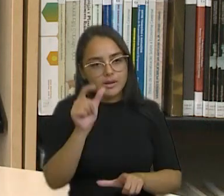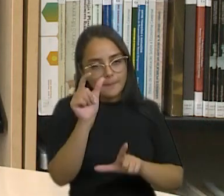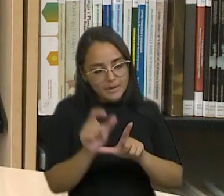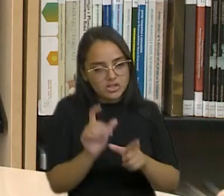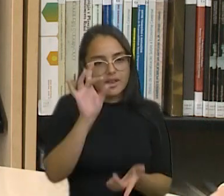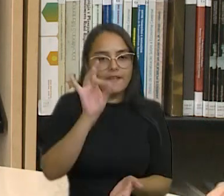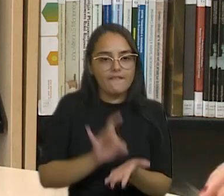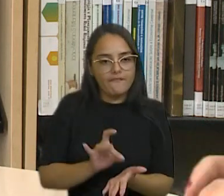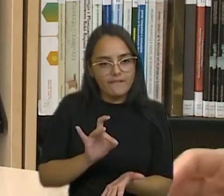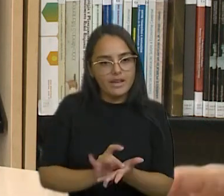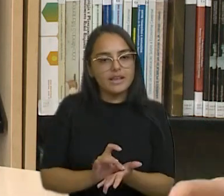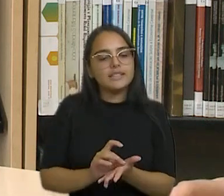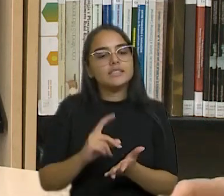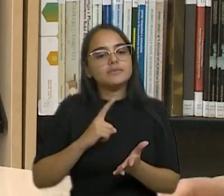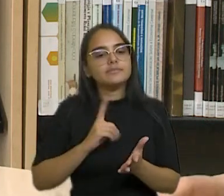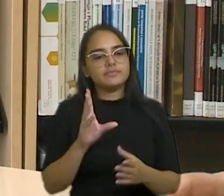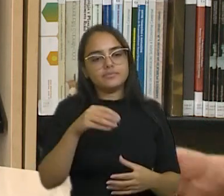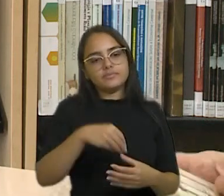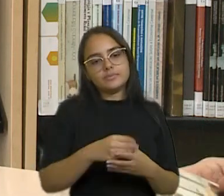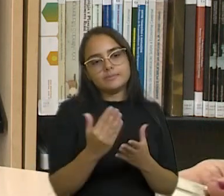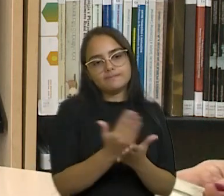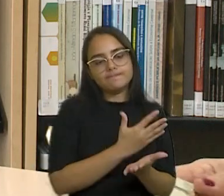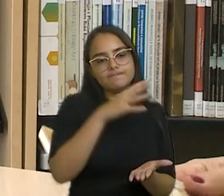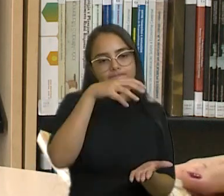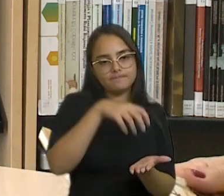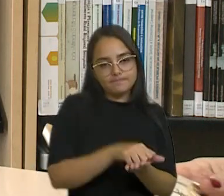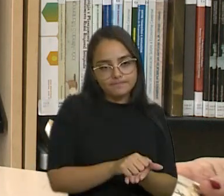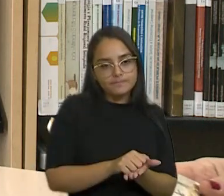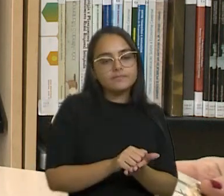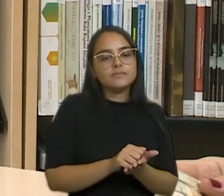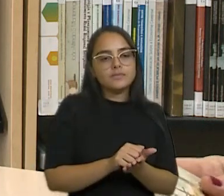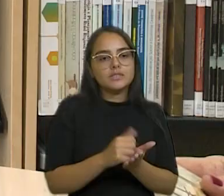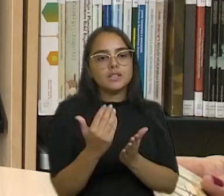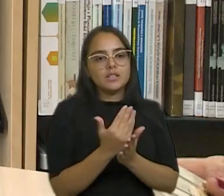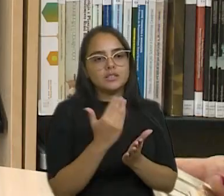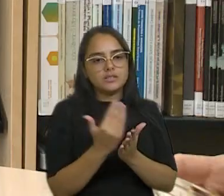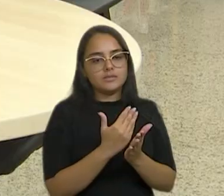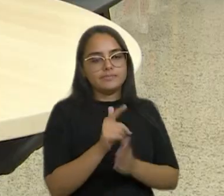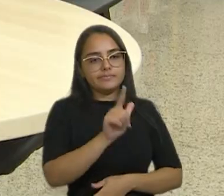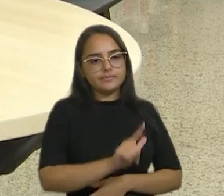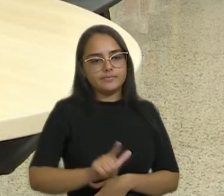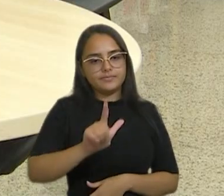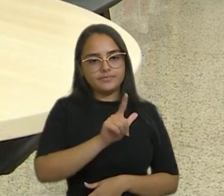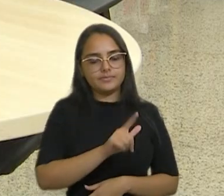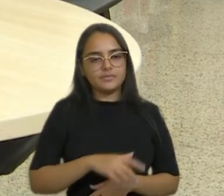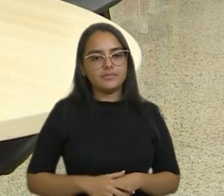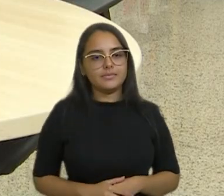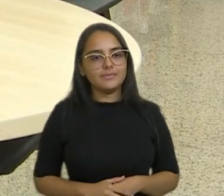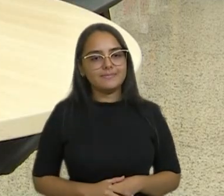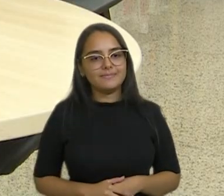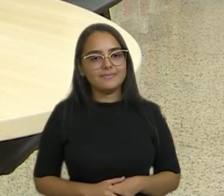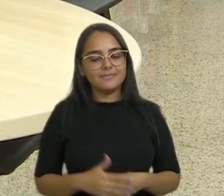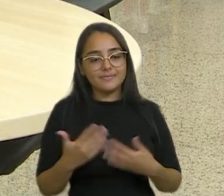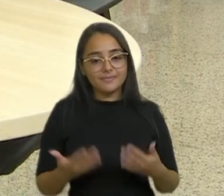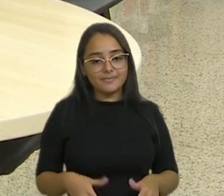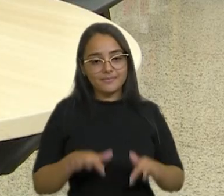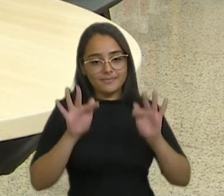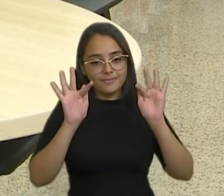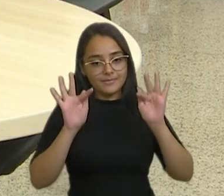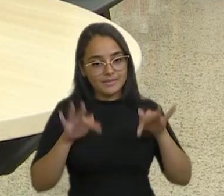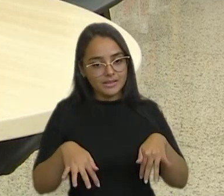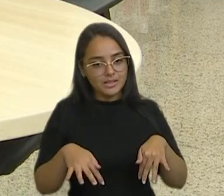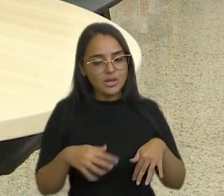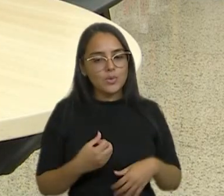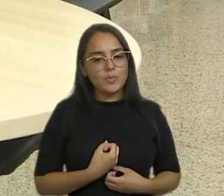vida real que estão aqui registrados nessa singela obra literária. Então, para encerrar, mais